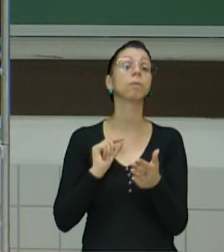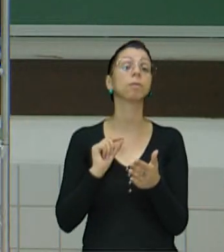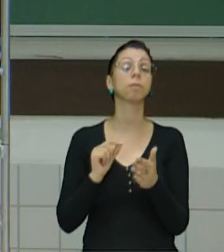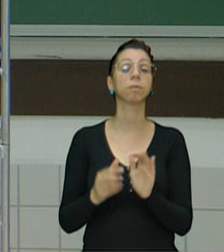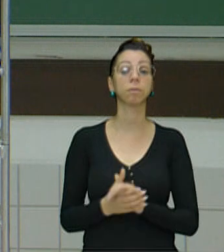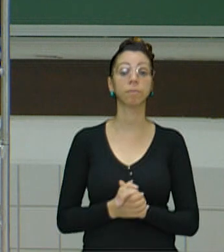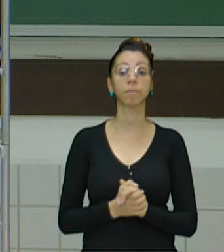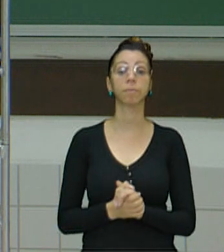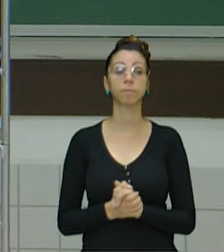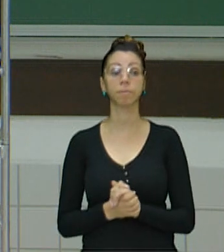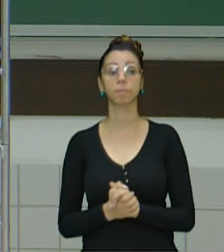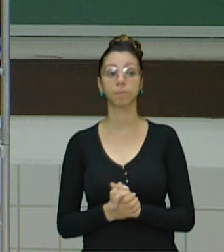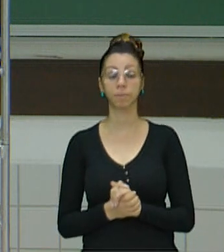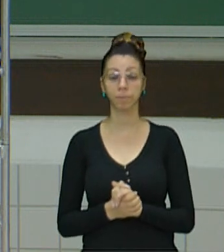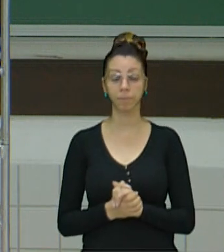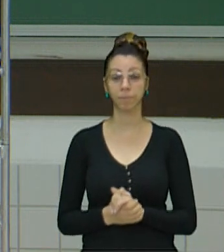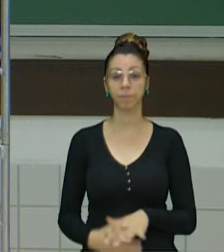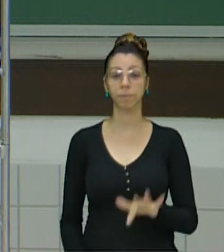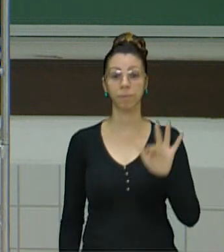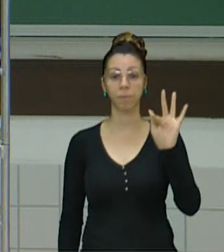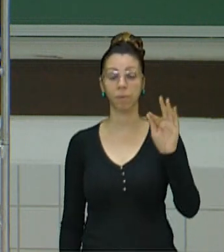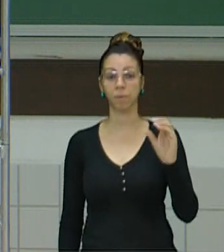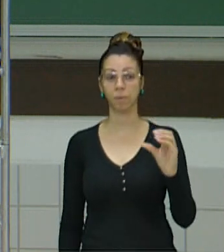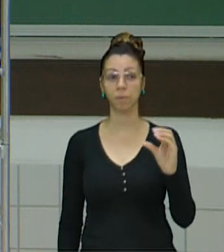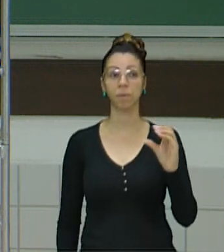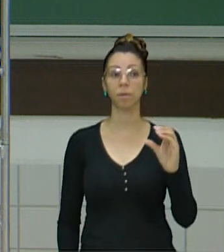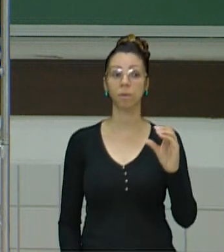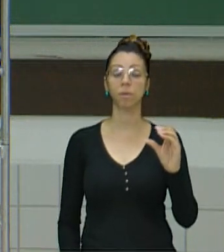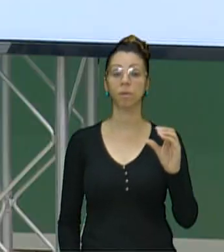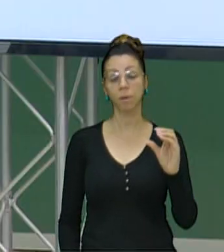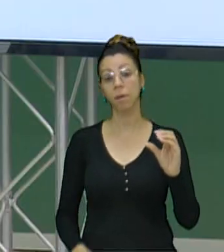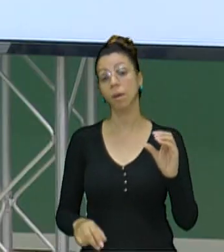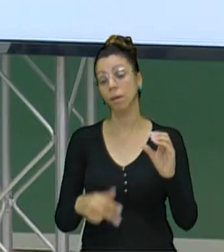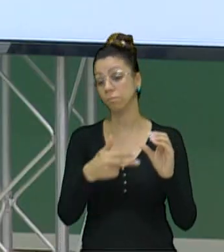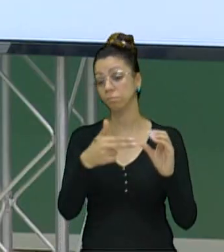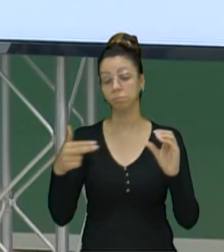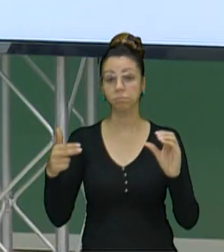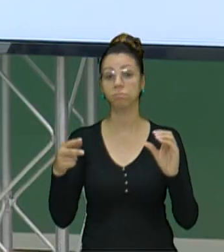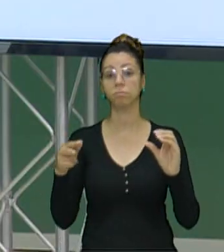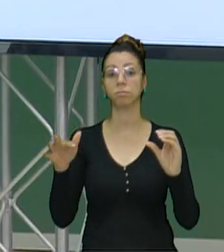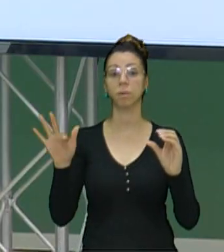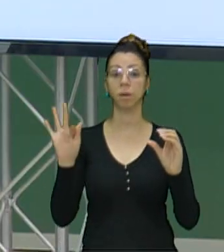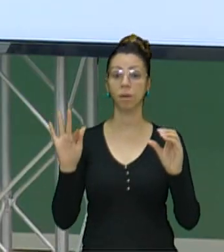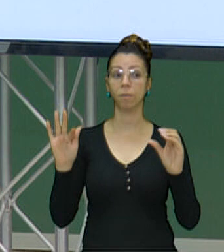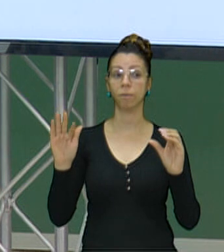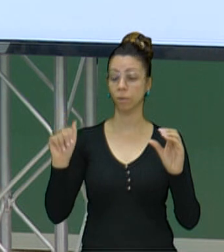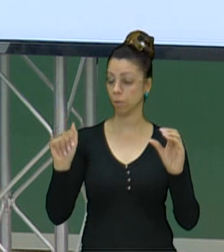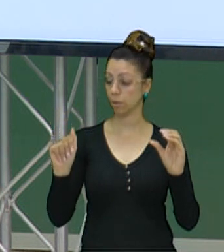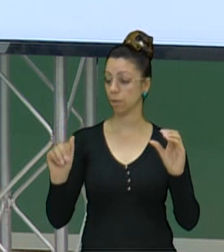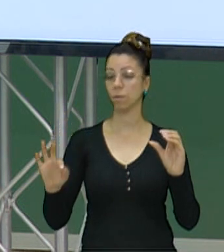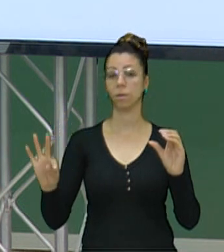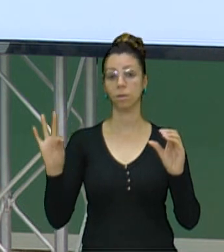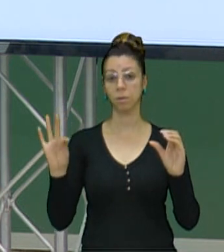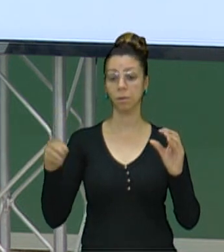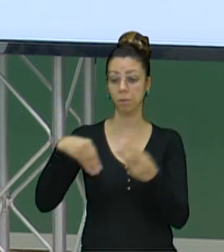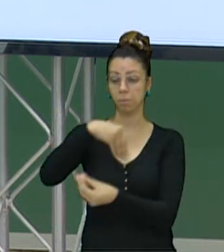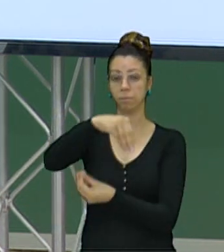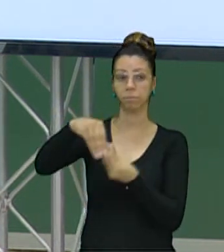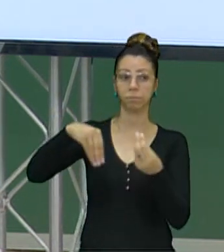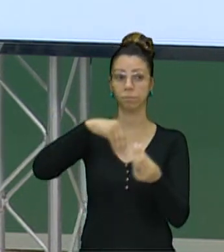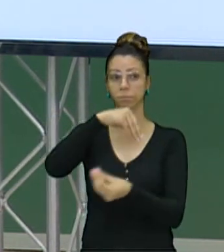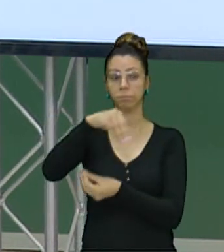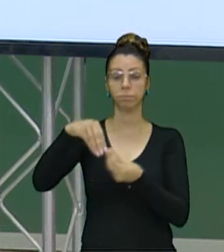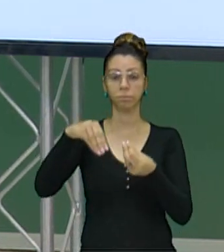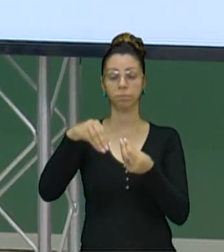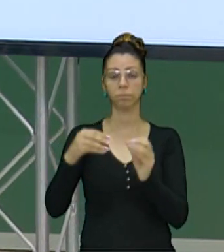ó. A força centrípeta, né, é a força de atrito, ou seja, eu vim aqui, misturei, né, com essa força centrípeta igual